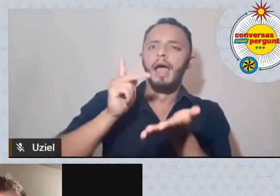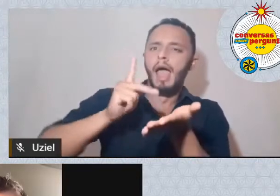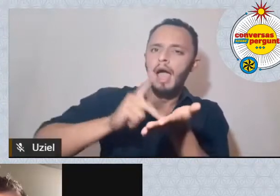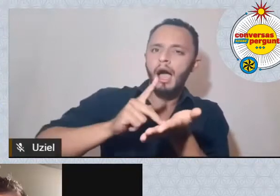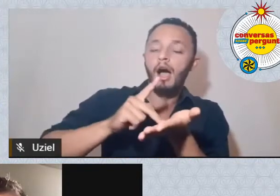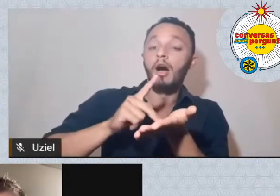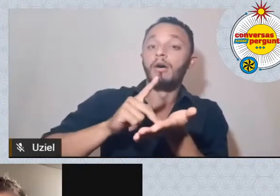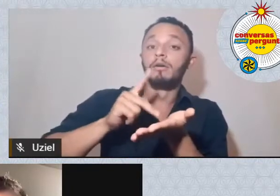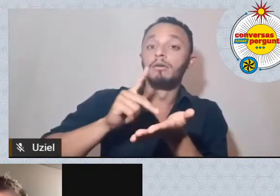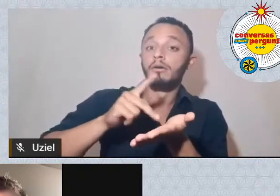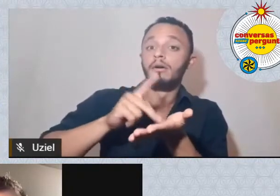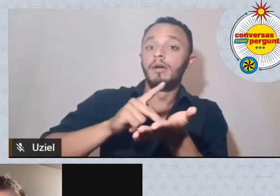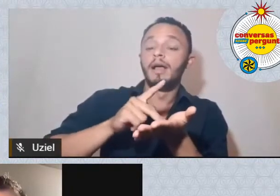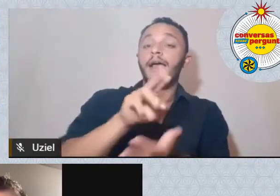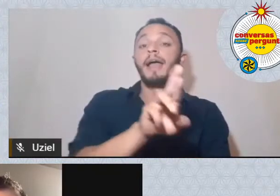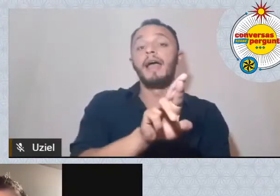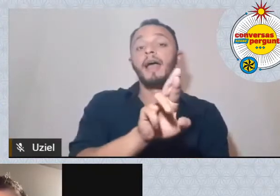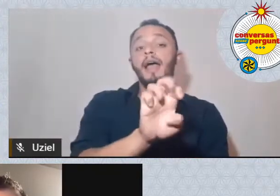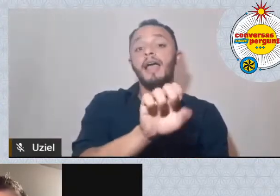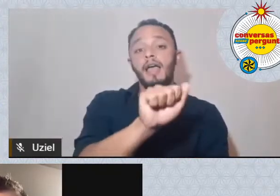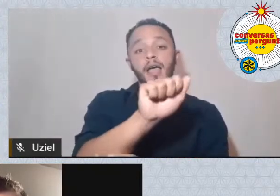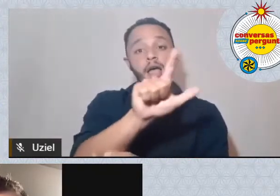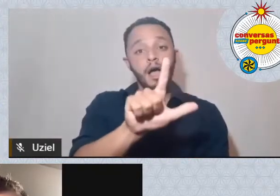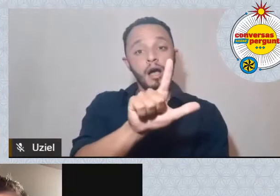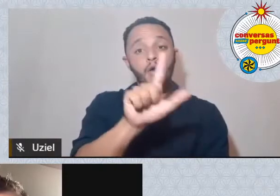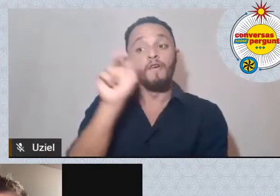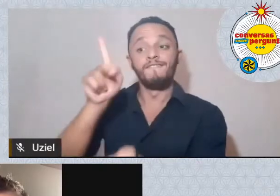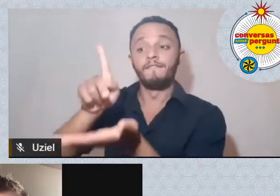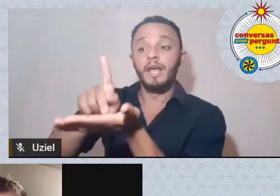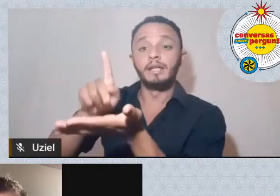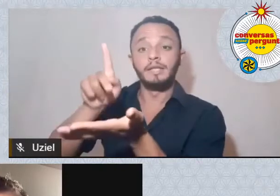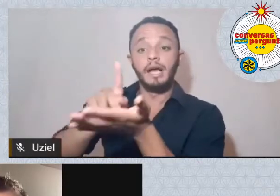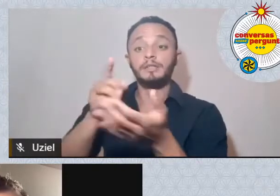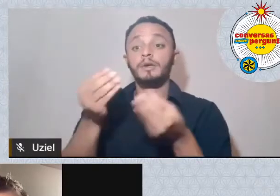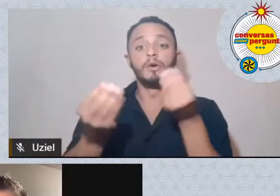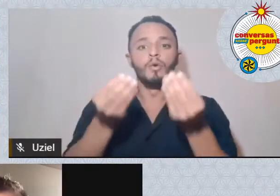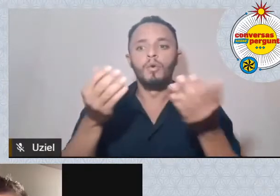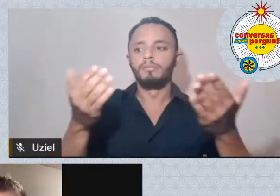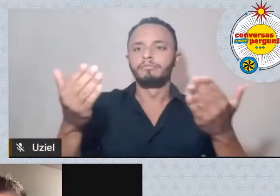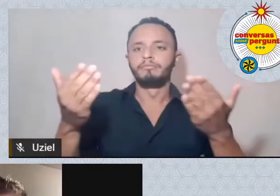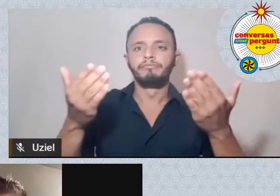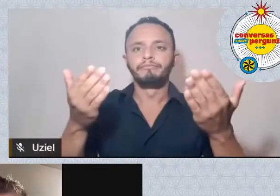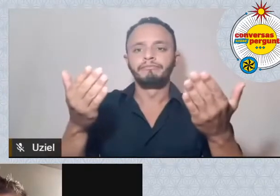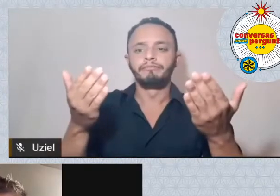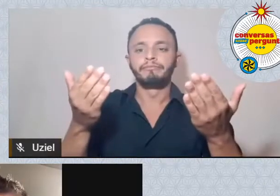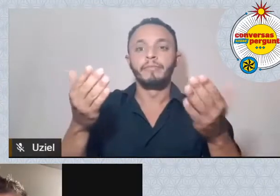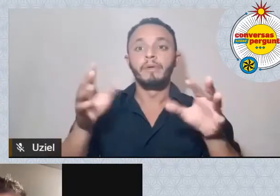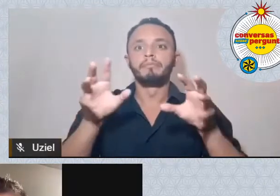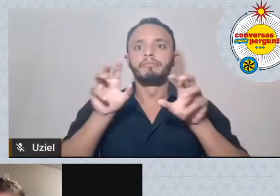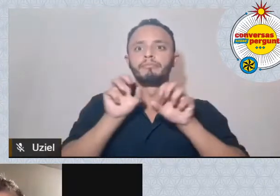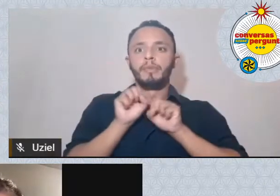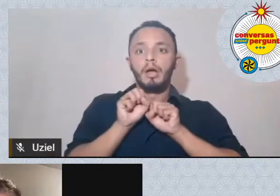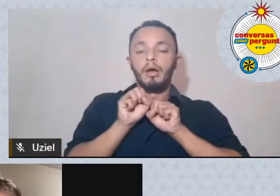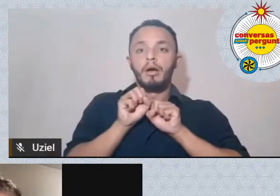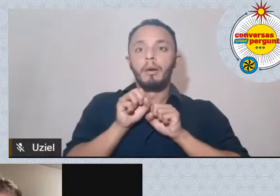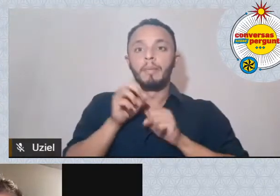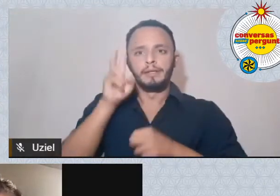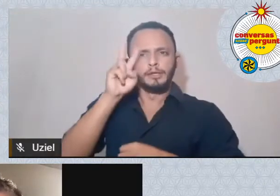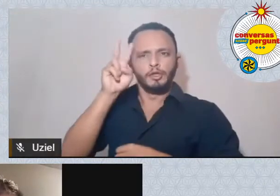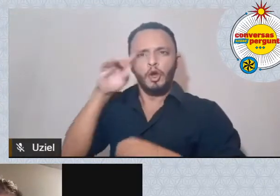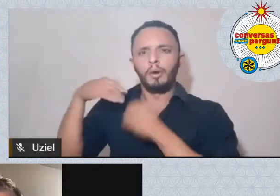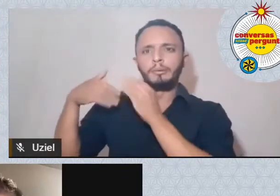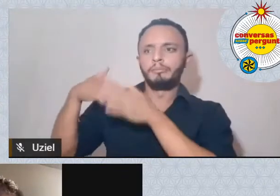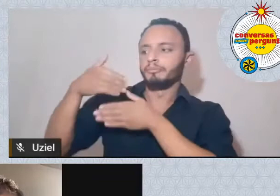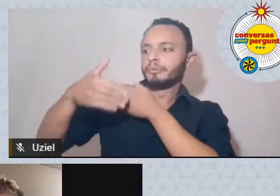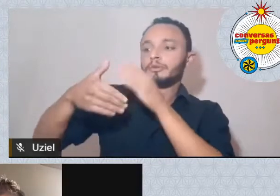duas coisas convocam a gente nesse momento para uma história possível, para uma história que vai ser contada com